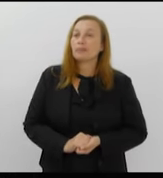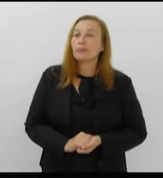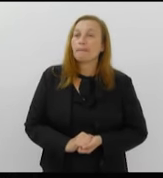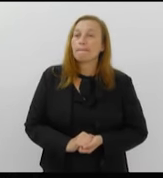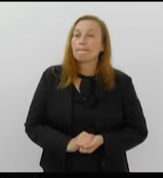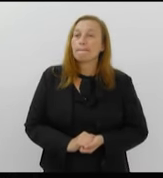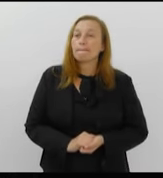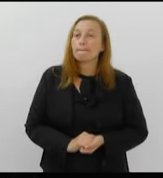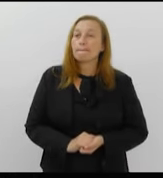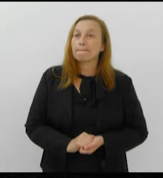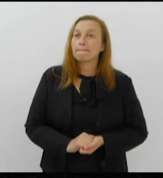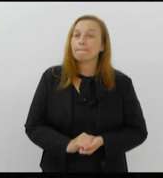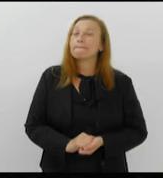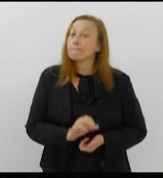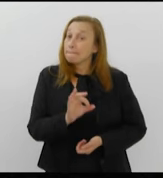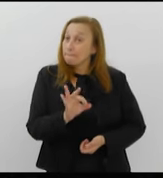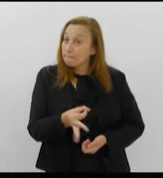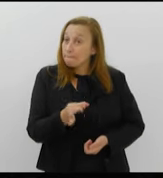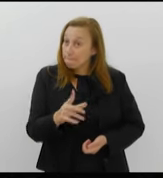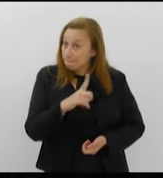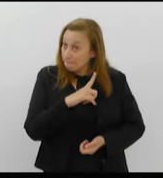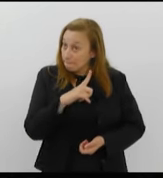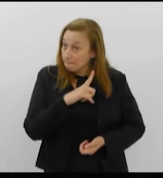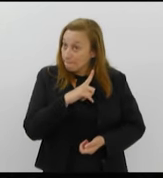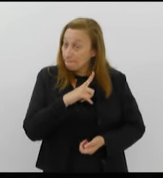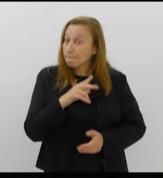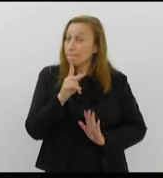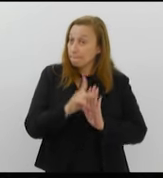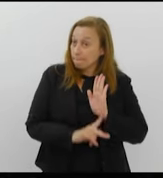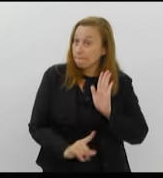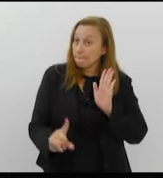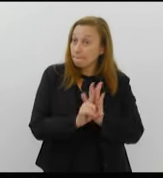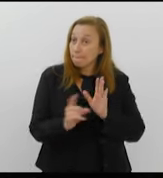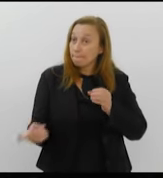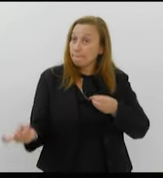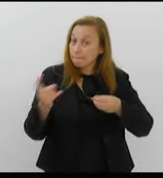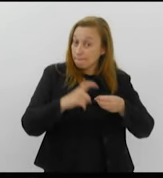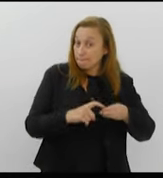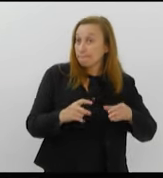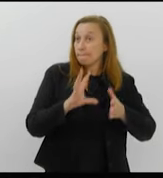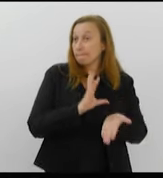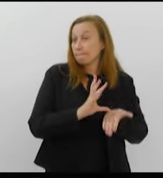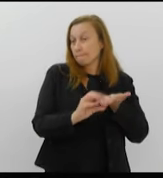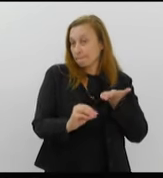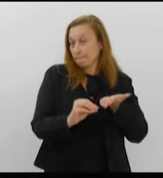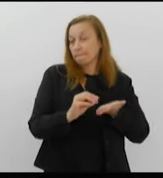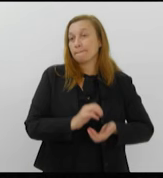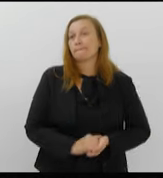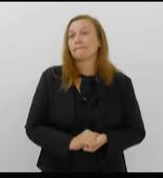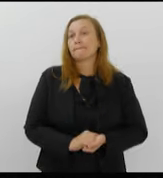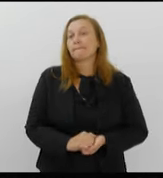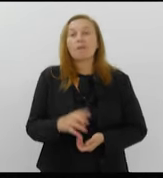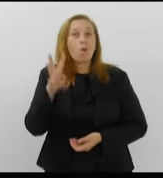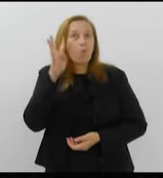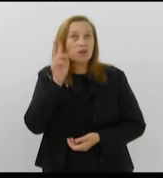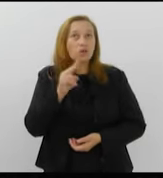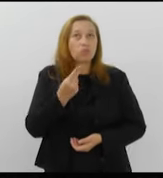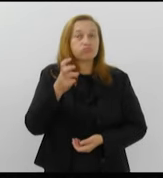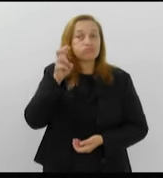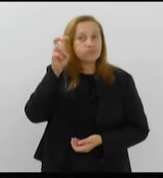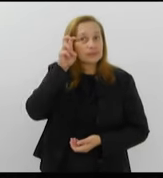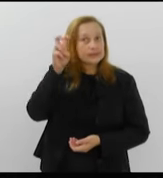Tenho convicção que esse projeto ainda voltará à pauta ou quarta ou